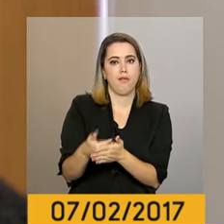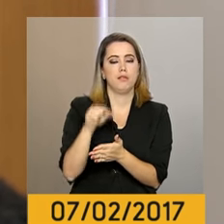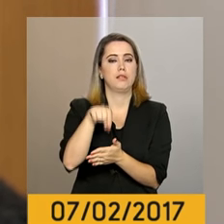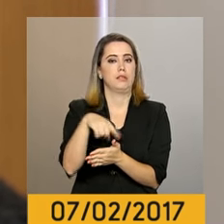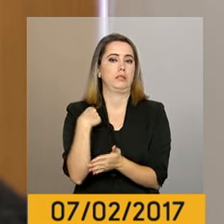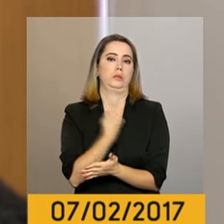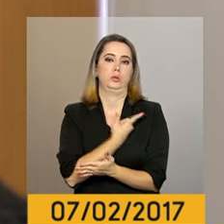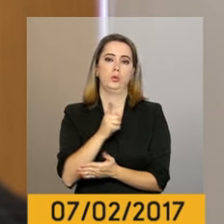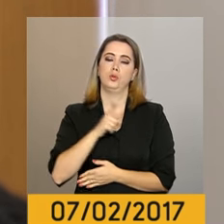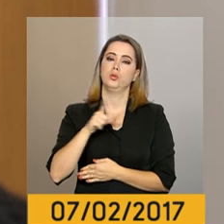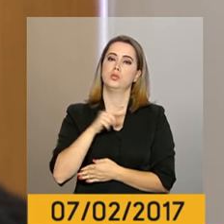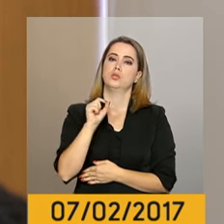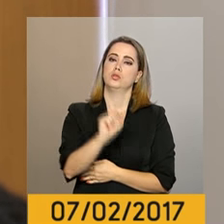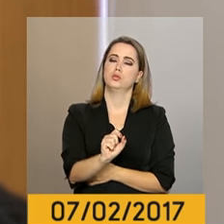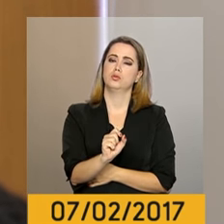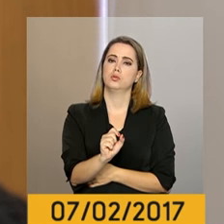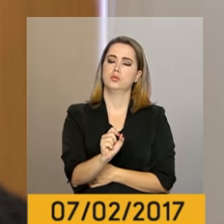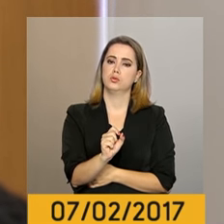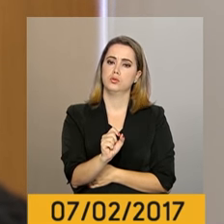nós tivemos